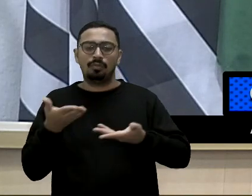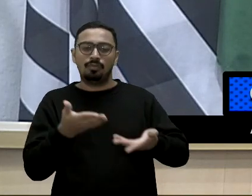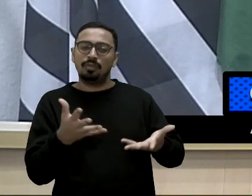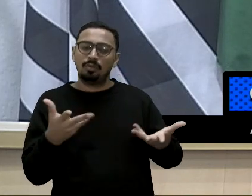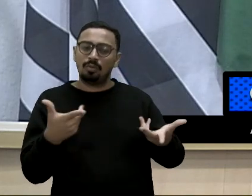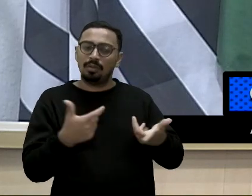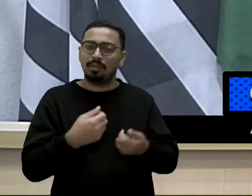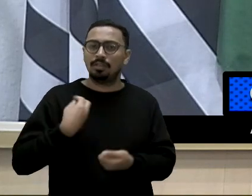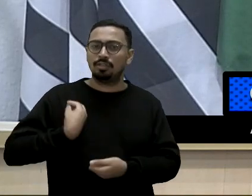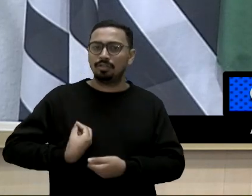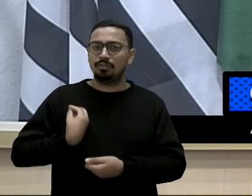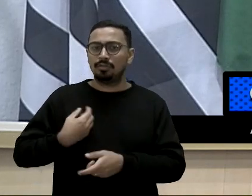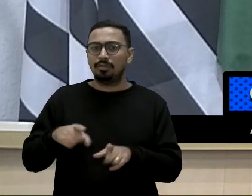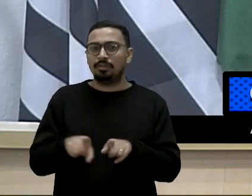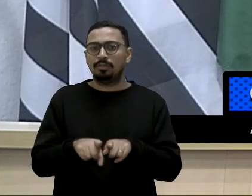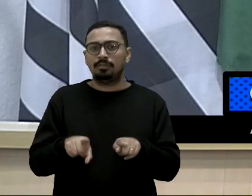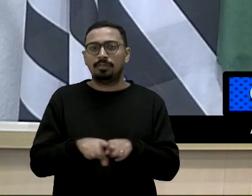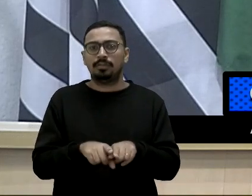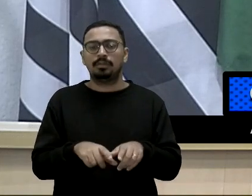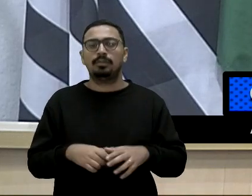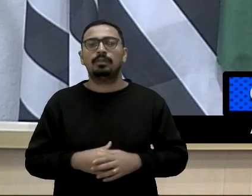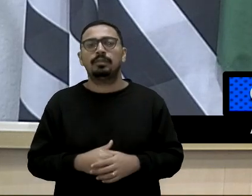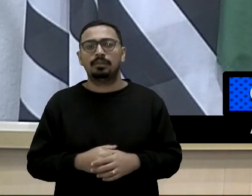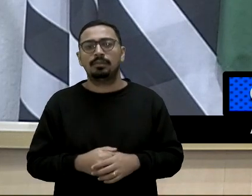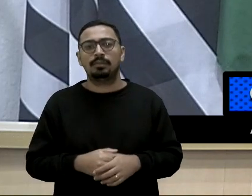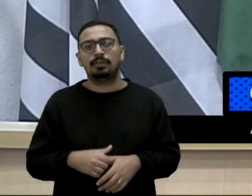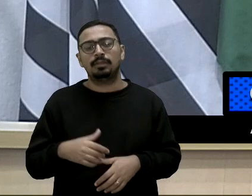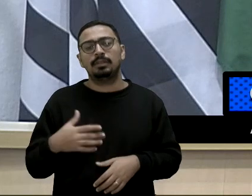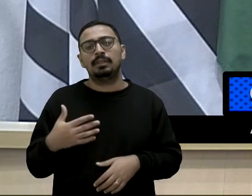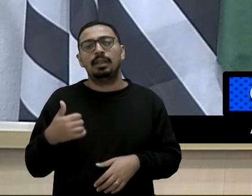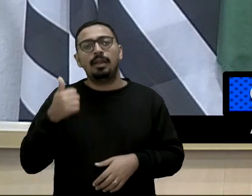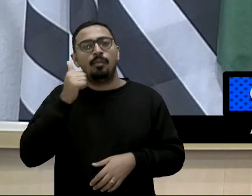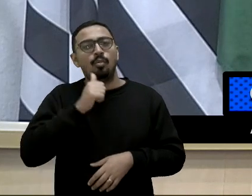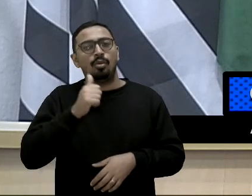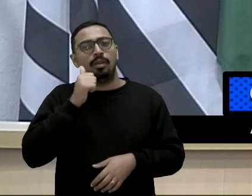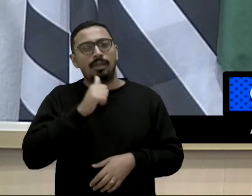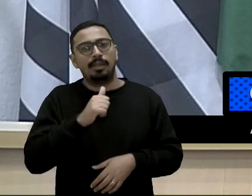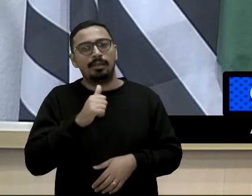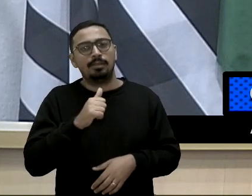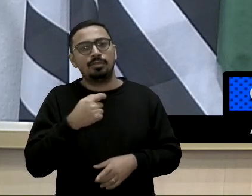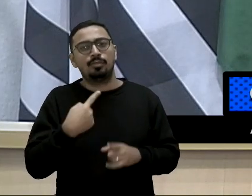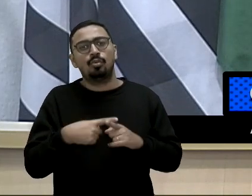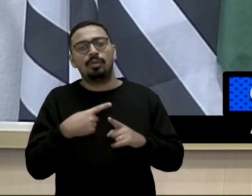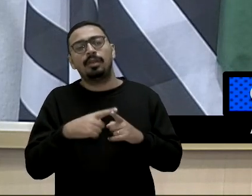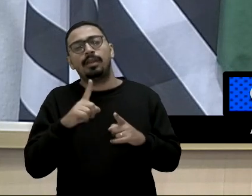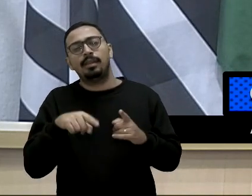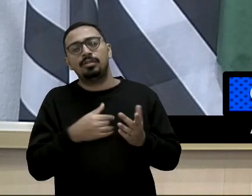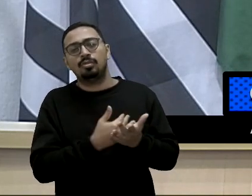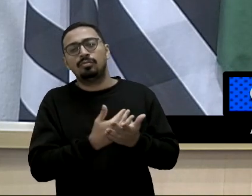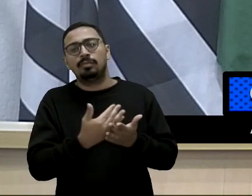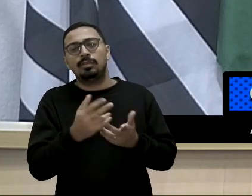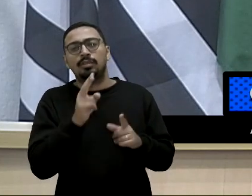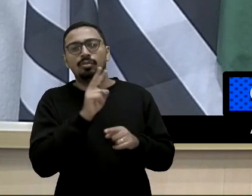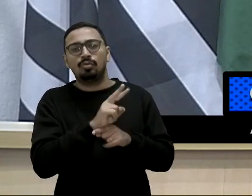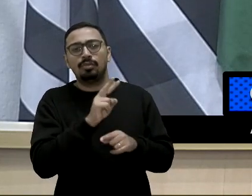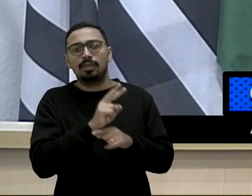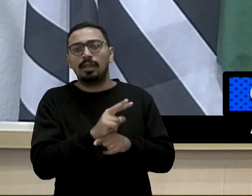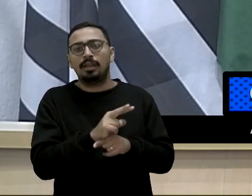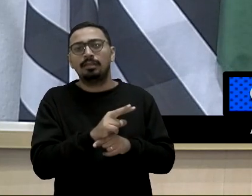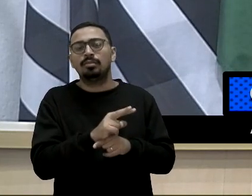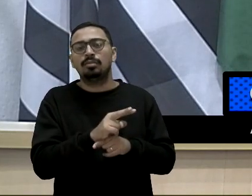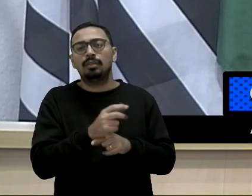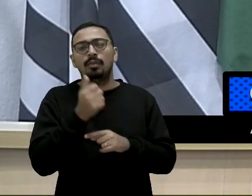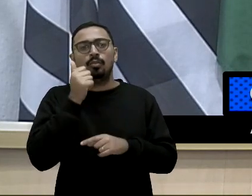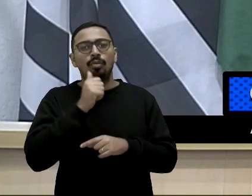de vida para essas gestantes. Para essas mulheres, na verdade, porque eu acho que o pré-natal, ele inicia desde o planejamento